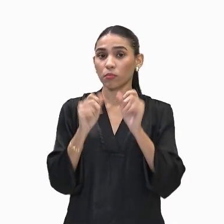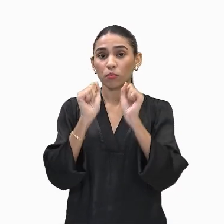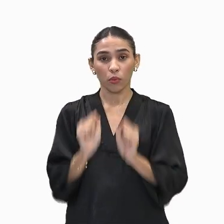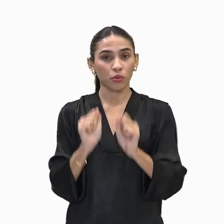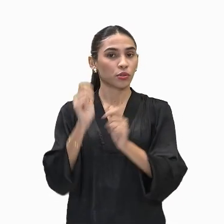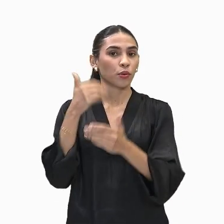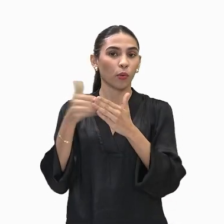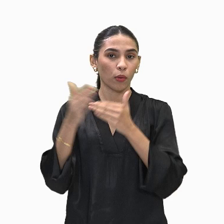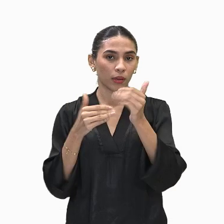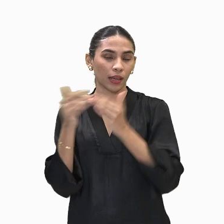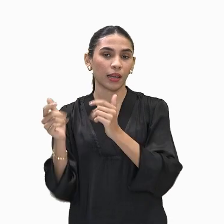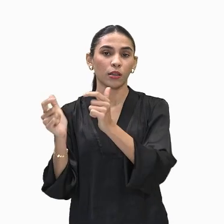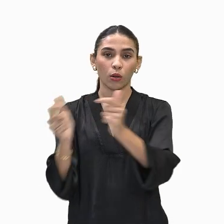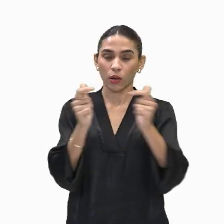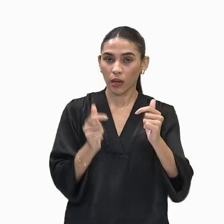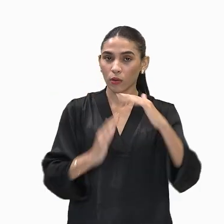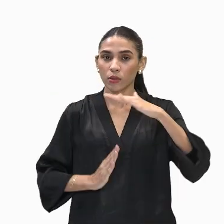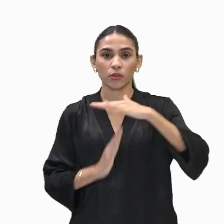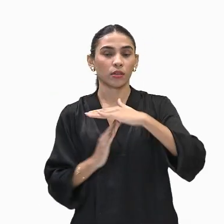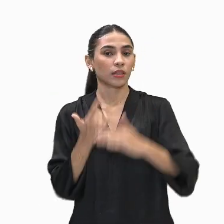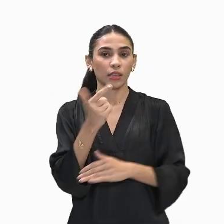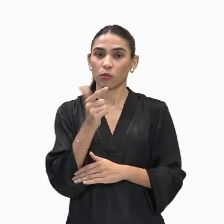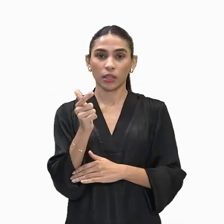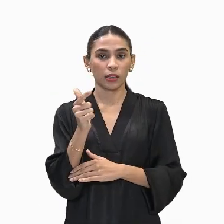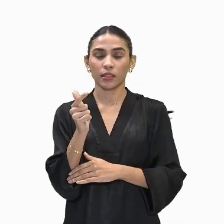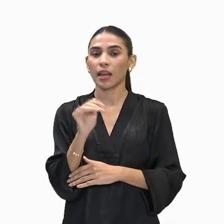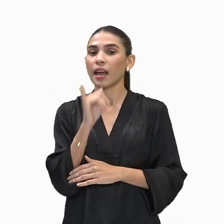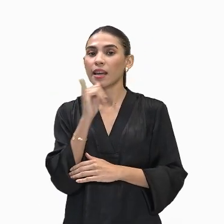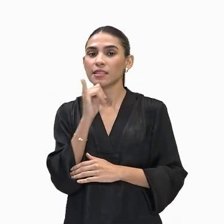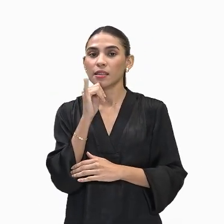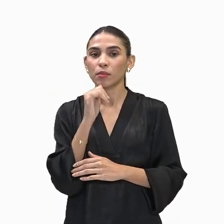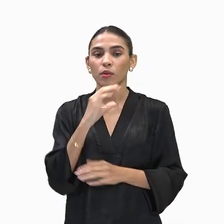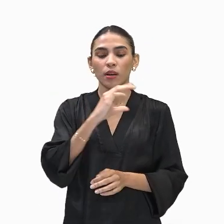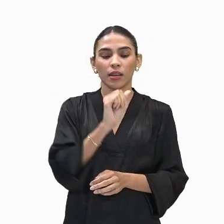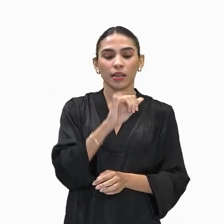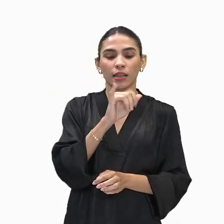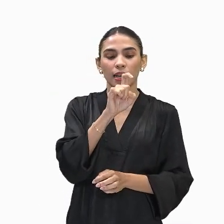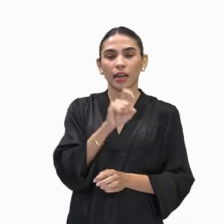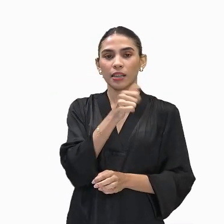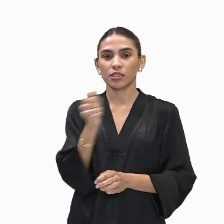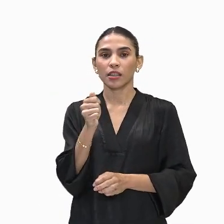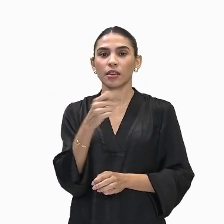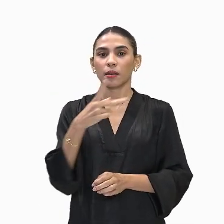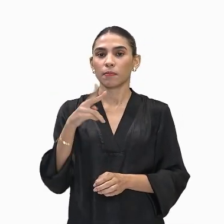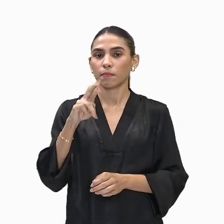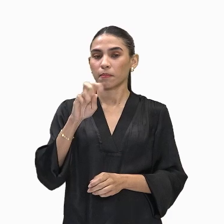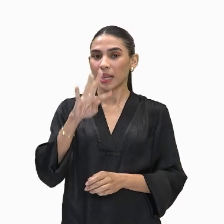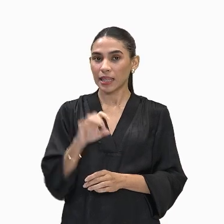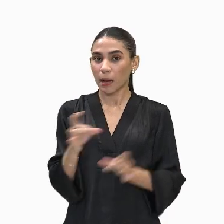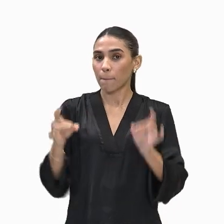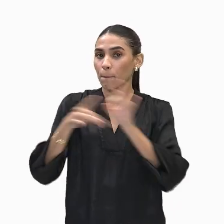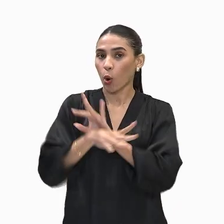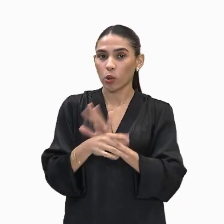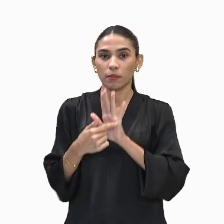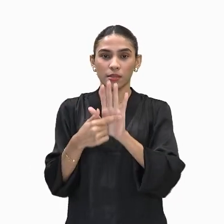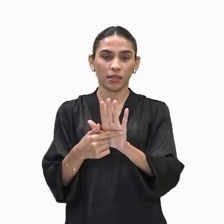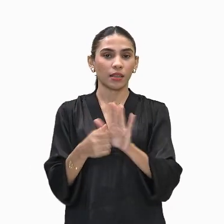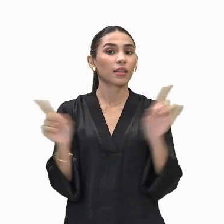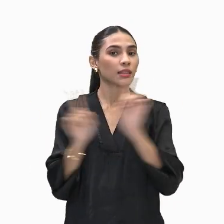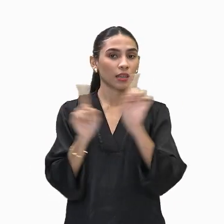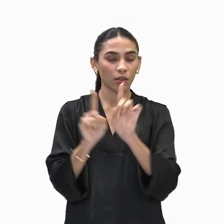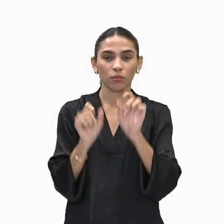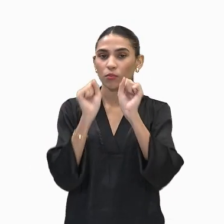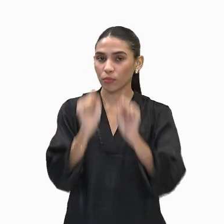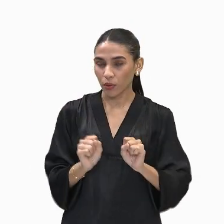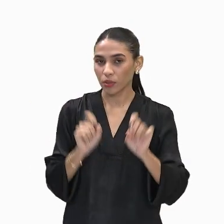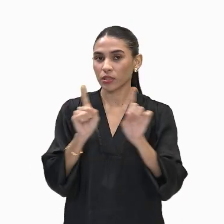espaço. Não delimita-se ao que chamamos da caixa preta, preparada para a apresentação. Não, pode até